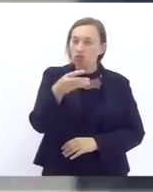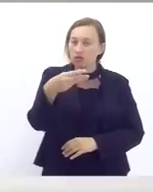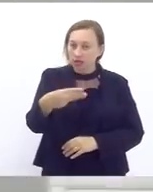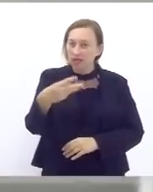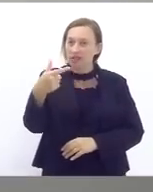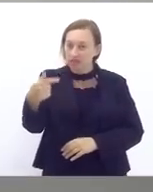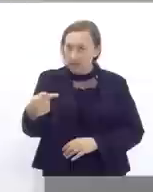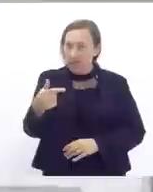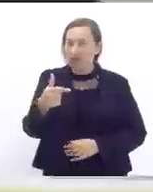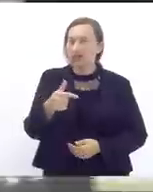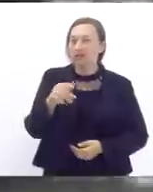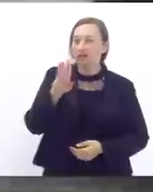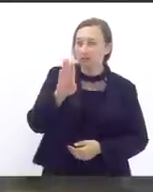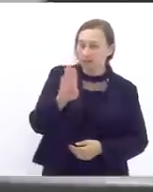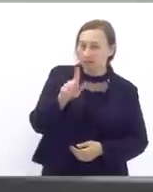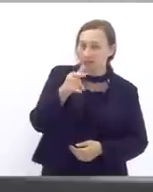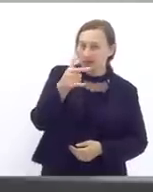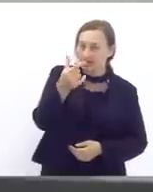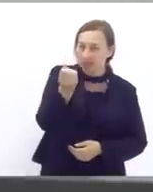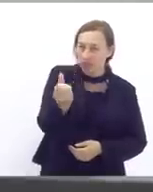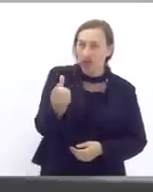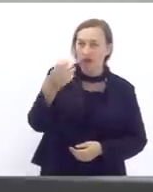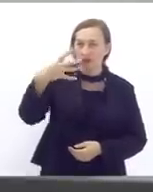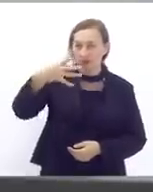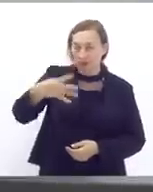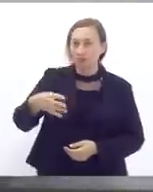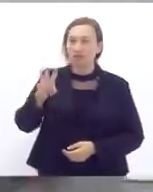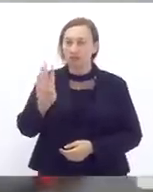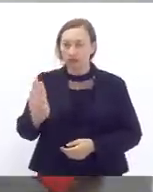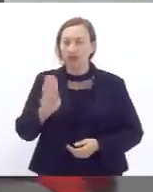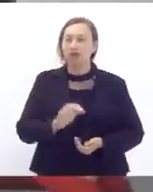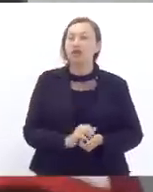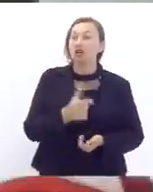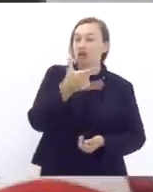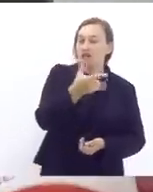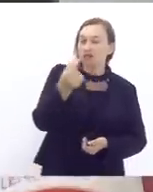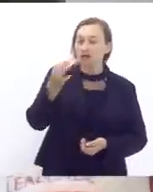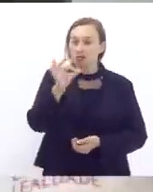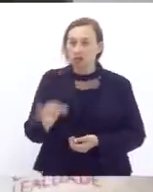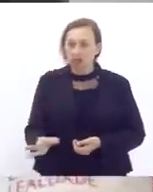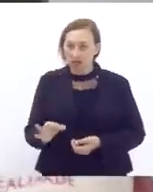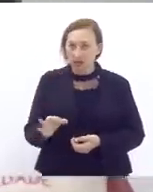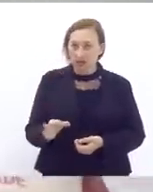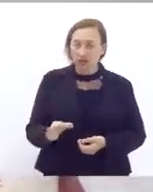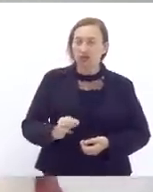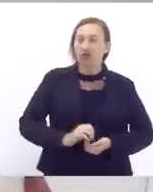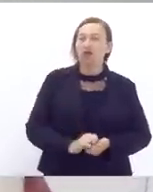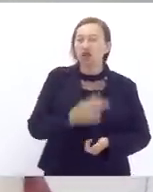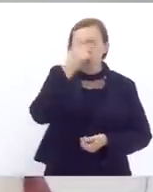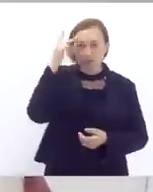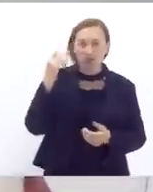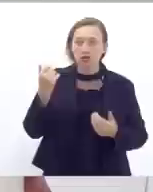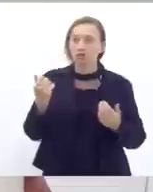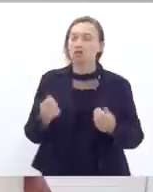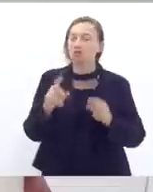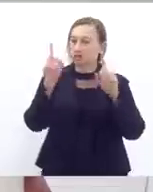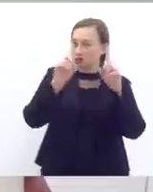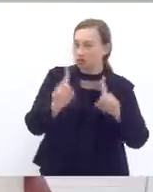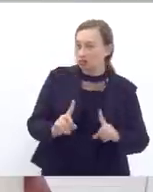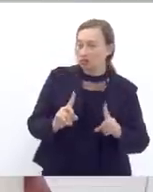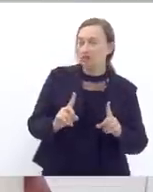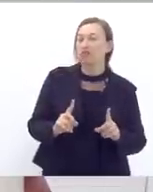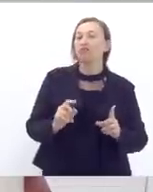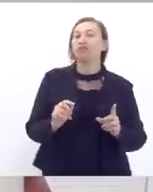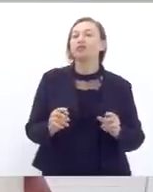até o governador sancionou mas até agora não regulamentou são uns 20% no show do a mais das pessoas com necessidades especiais dos responsáveis